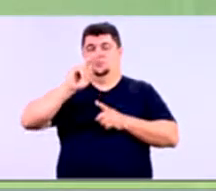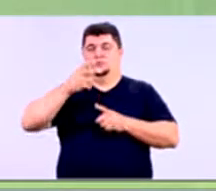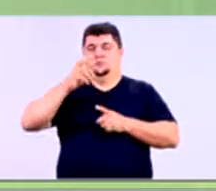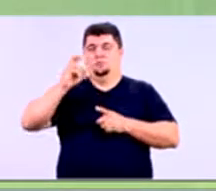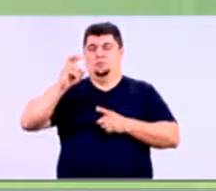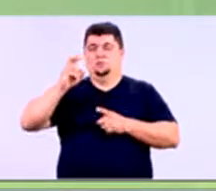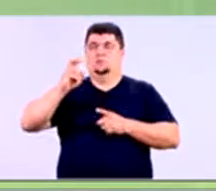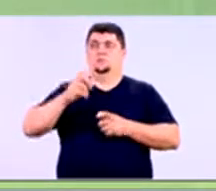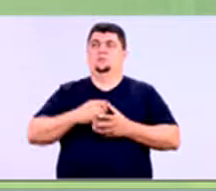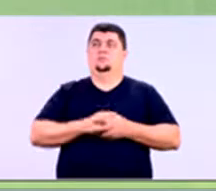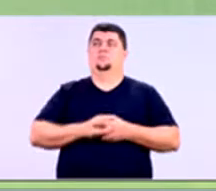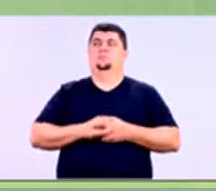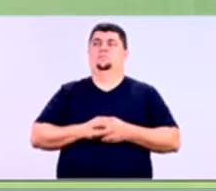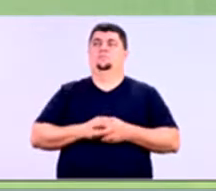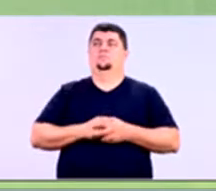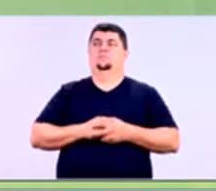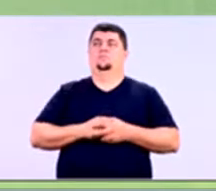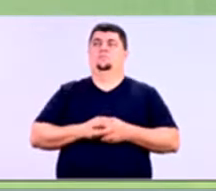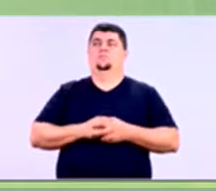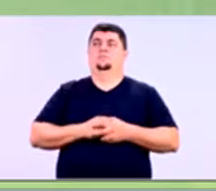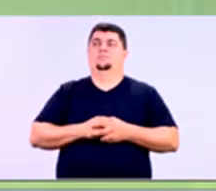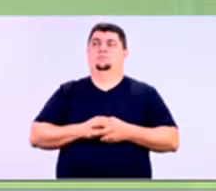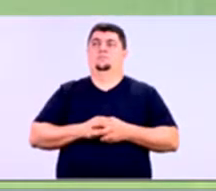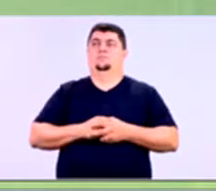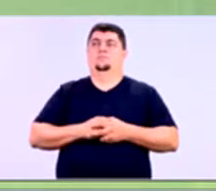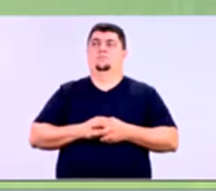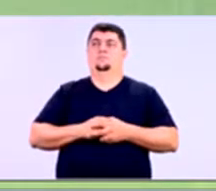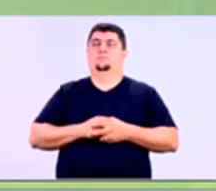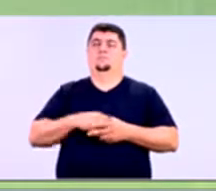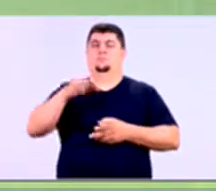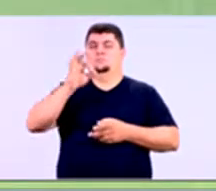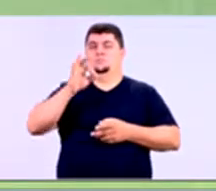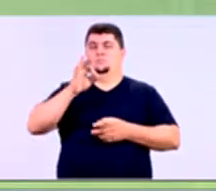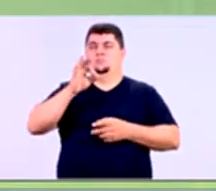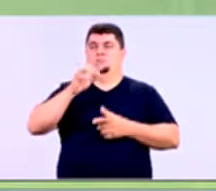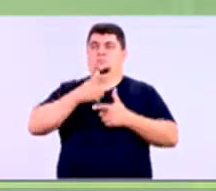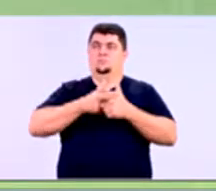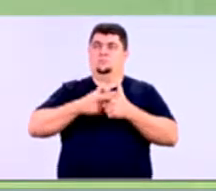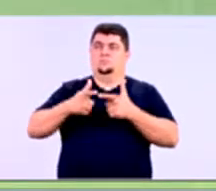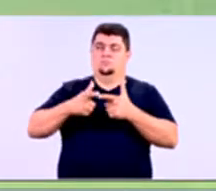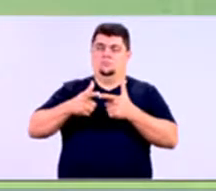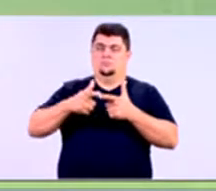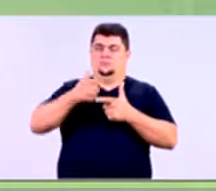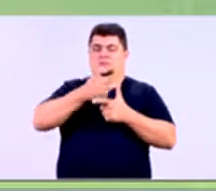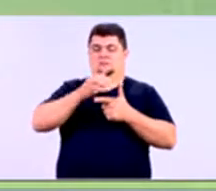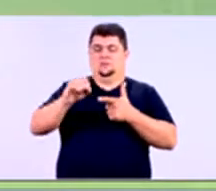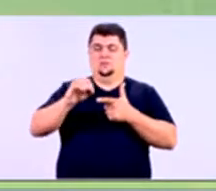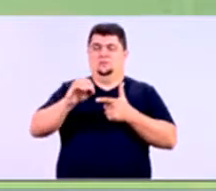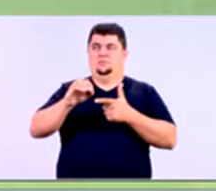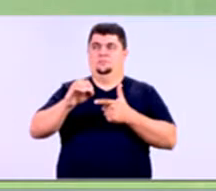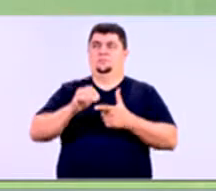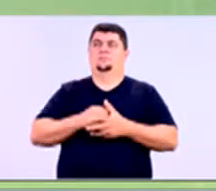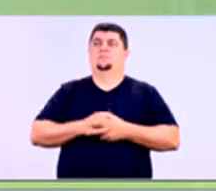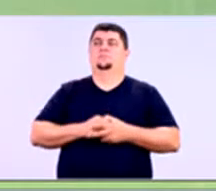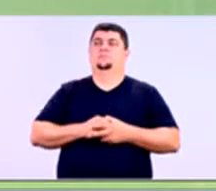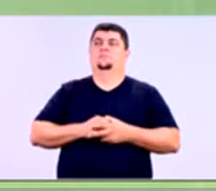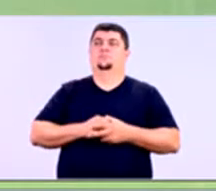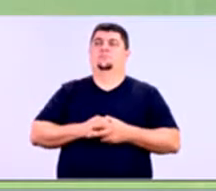2,5% ao mês. Como tem esse sinal de porcento, para eliminá-lo eu divido por 100.